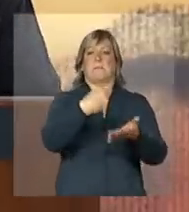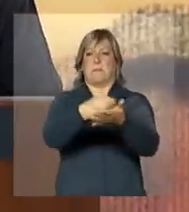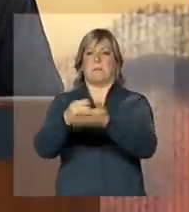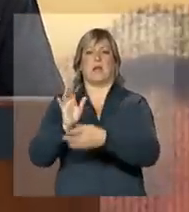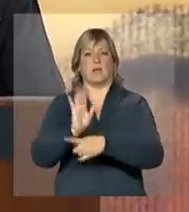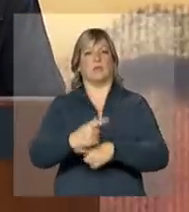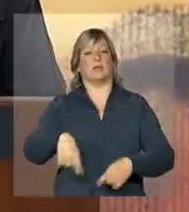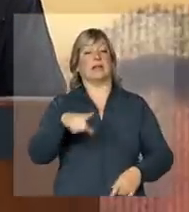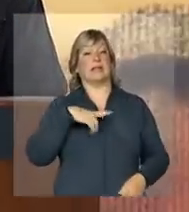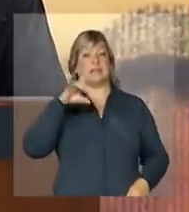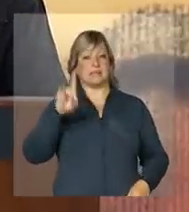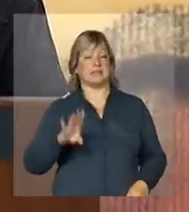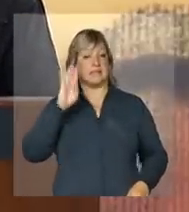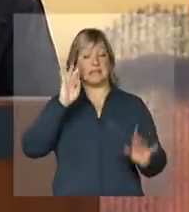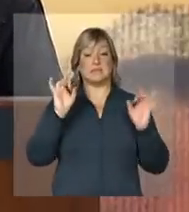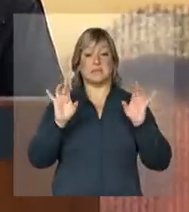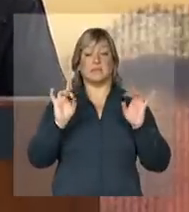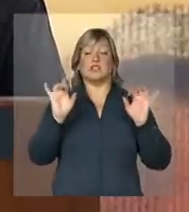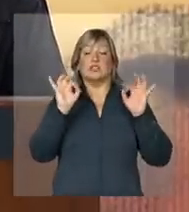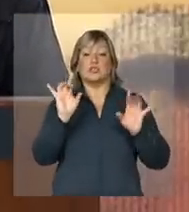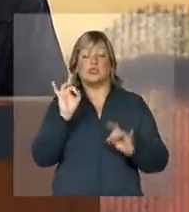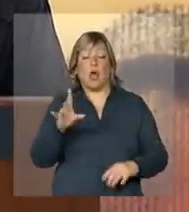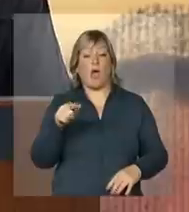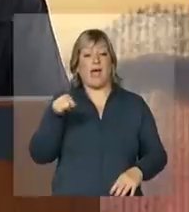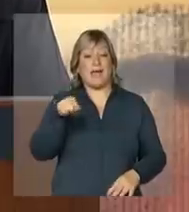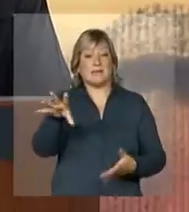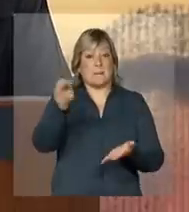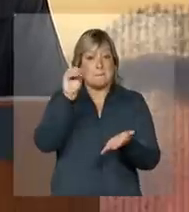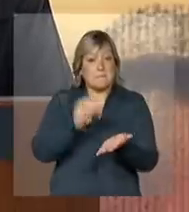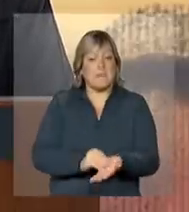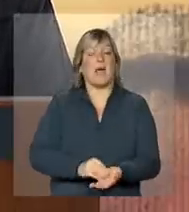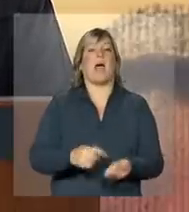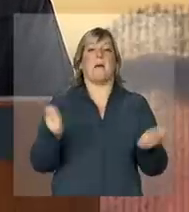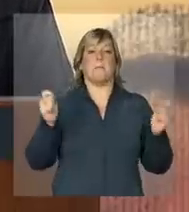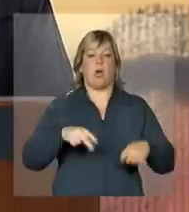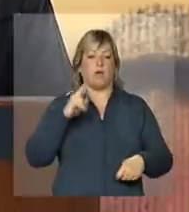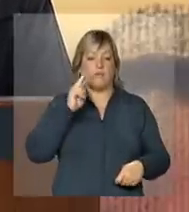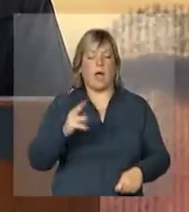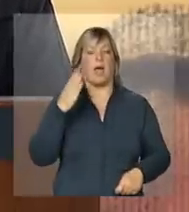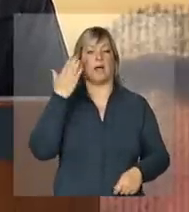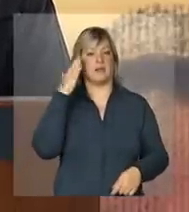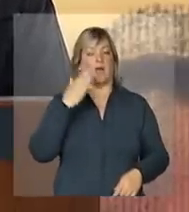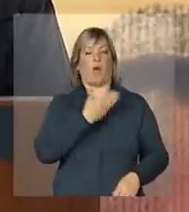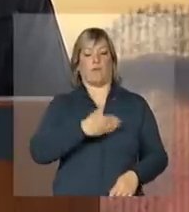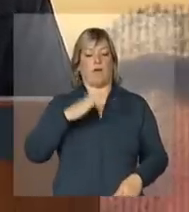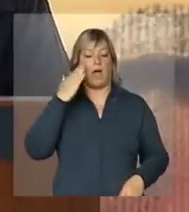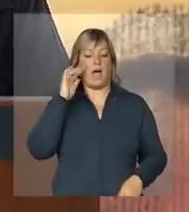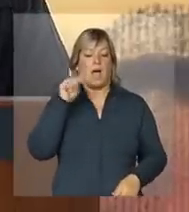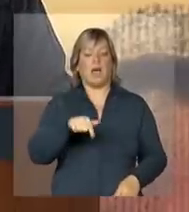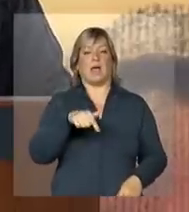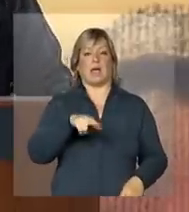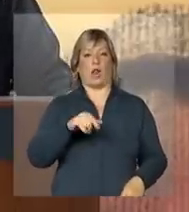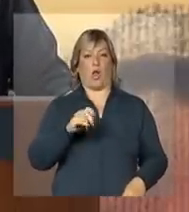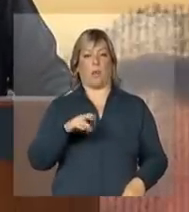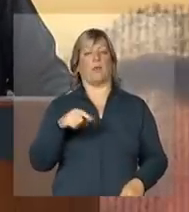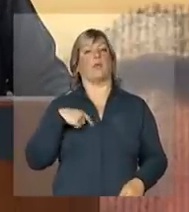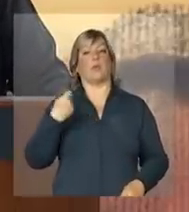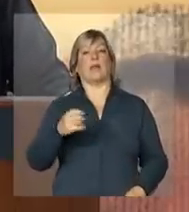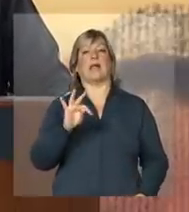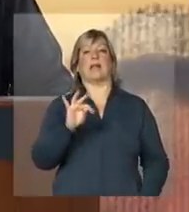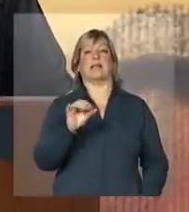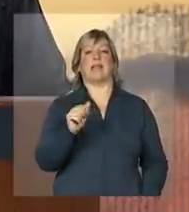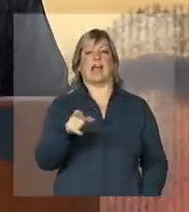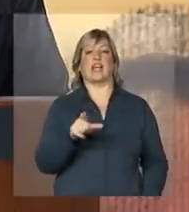alguns direitos específicos que só com essa marcação podem ser alcançados como é o caso da tarifa social de energia